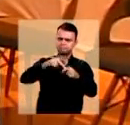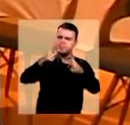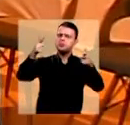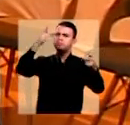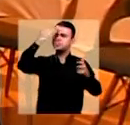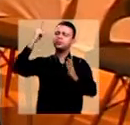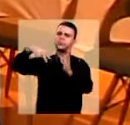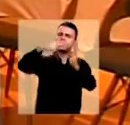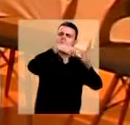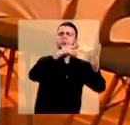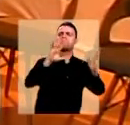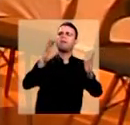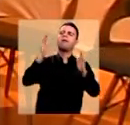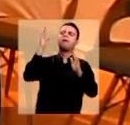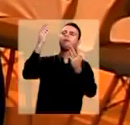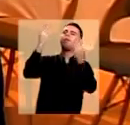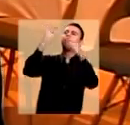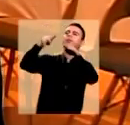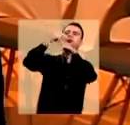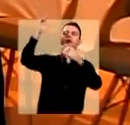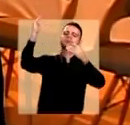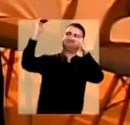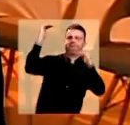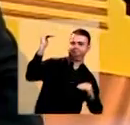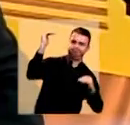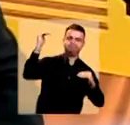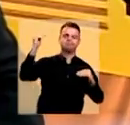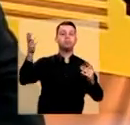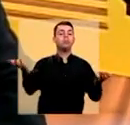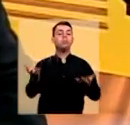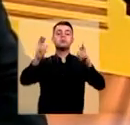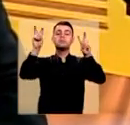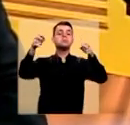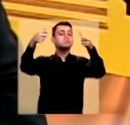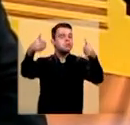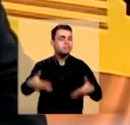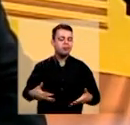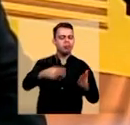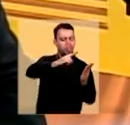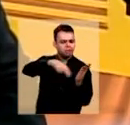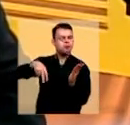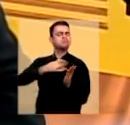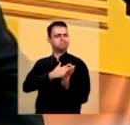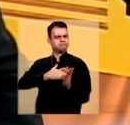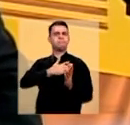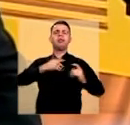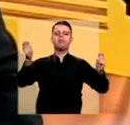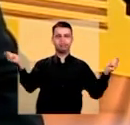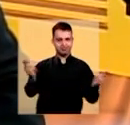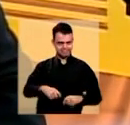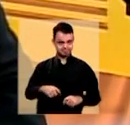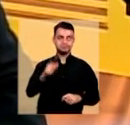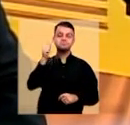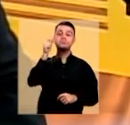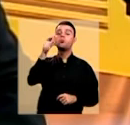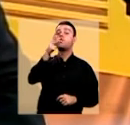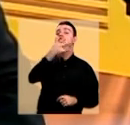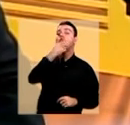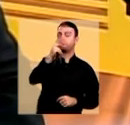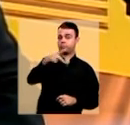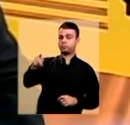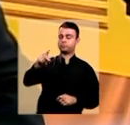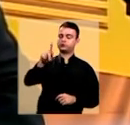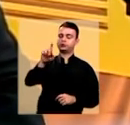leitores no país vem crescendo, mas ainda é abaixo da média mundial. O ponto de vista dessa semana fala sobre os prazeres da leitura. Para